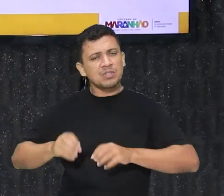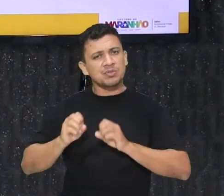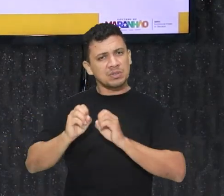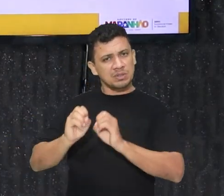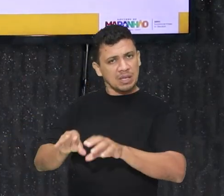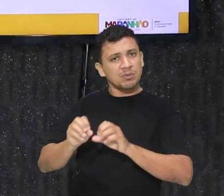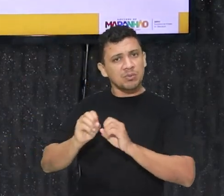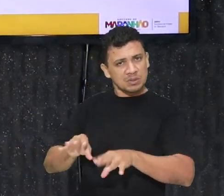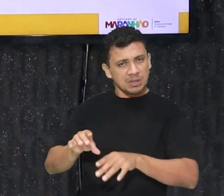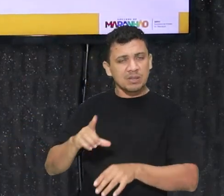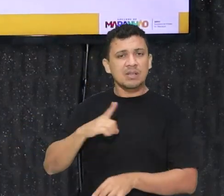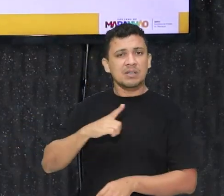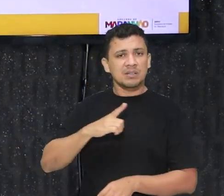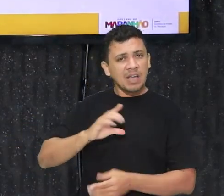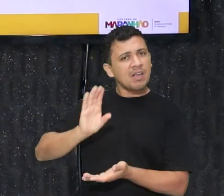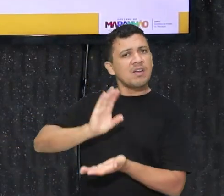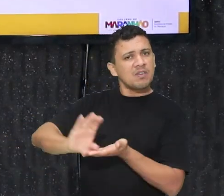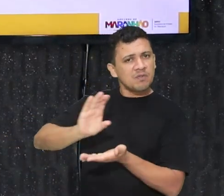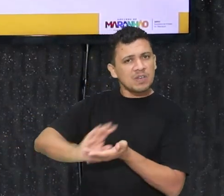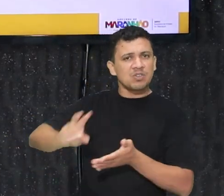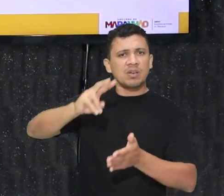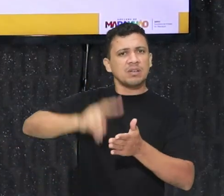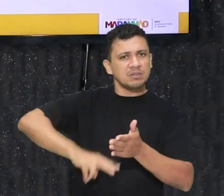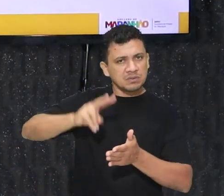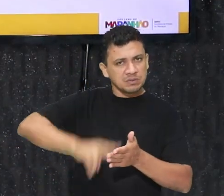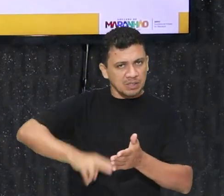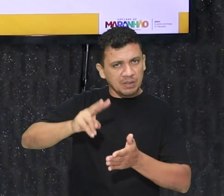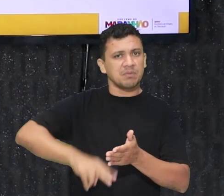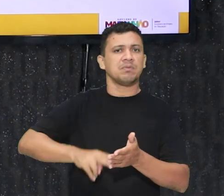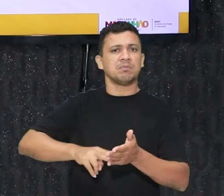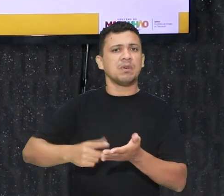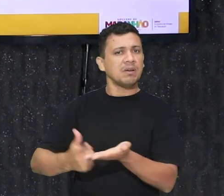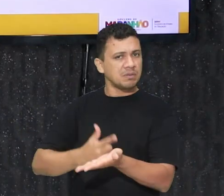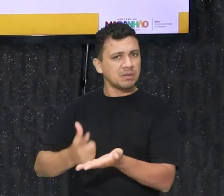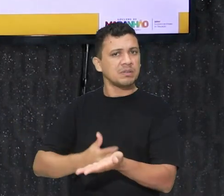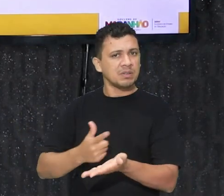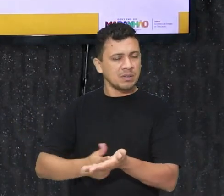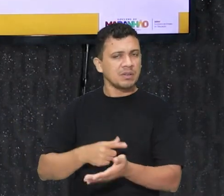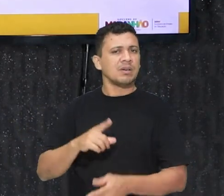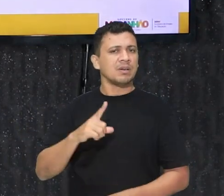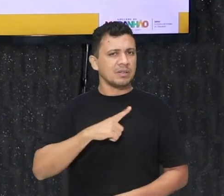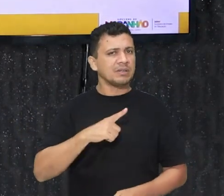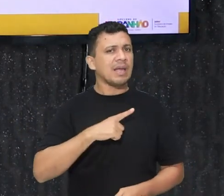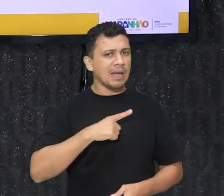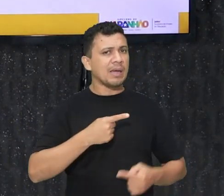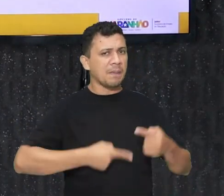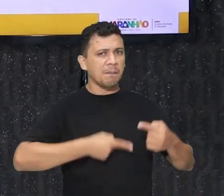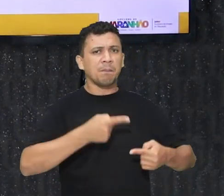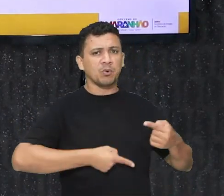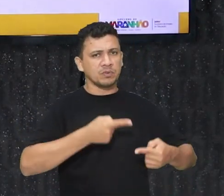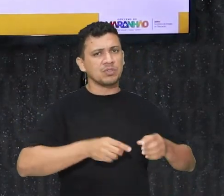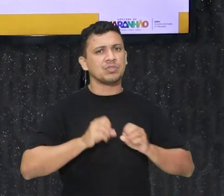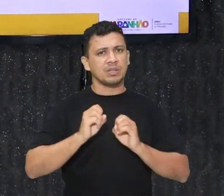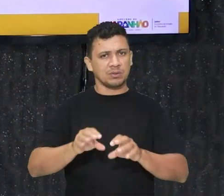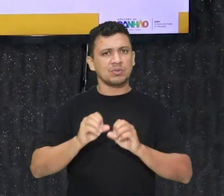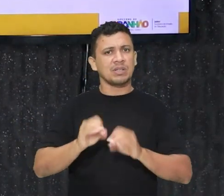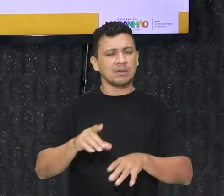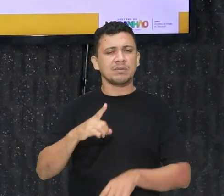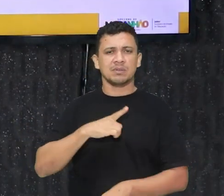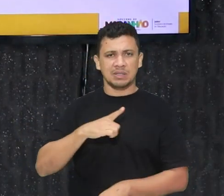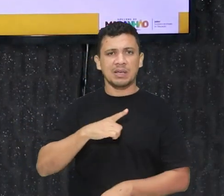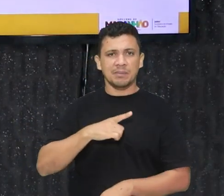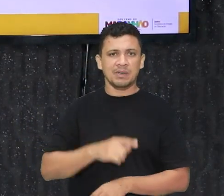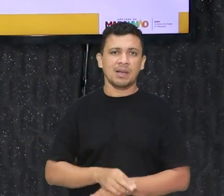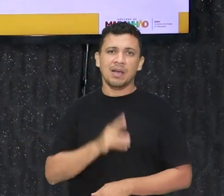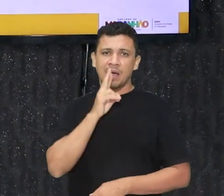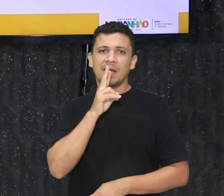peito investir livros em leitura. Ou seja, existe um incentivo das políticas, né? Existem políticas educacionais, então é mesmo